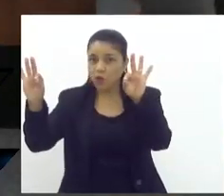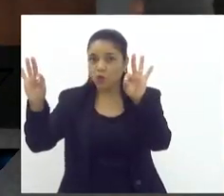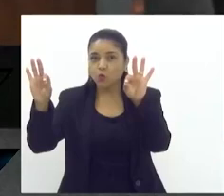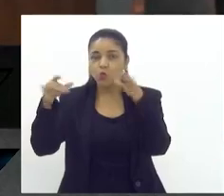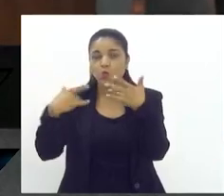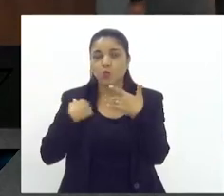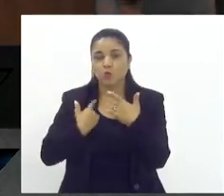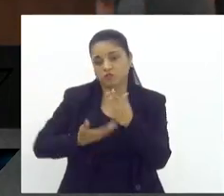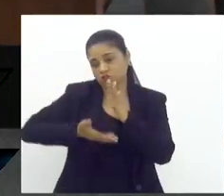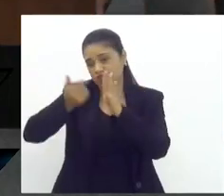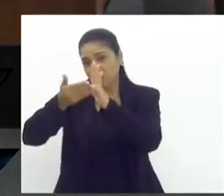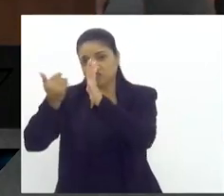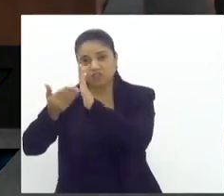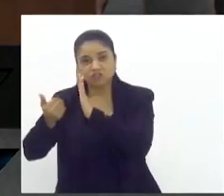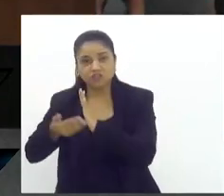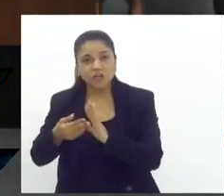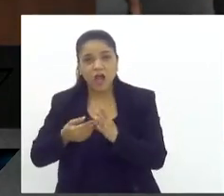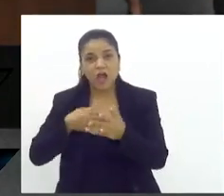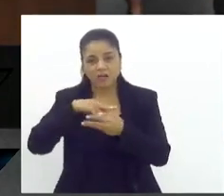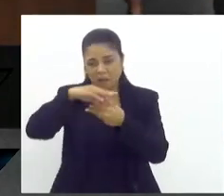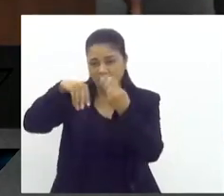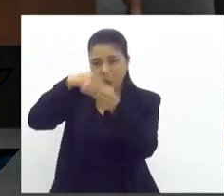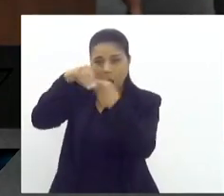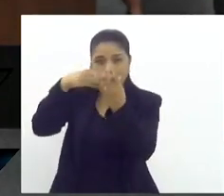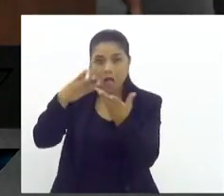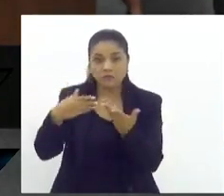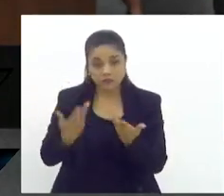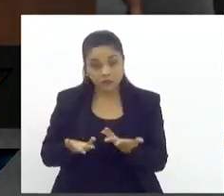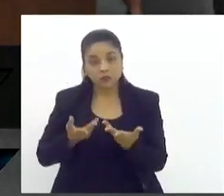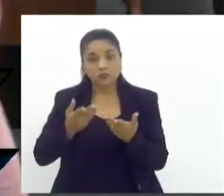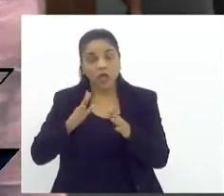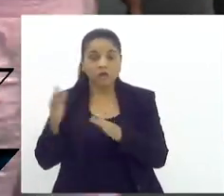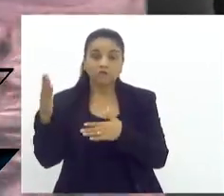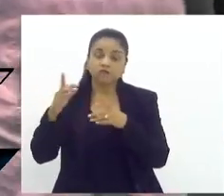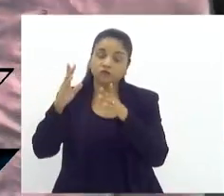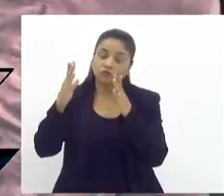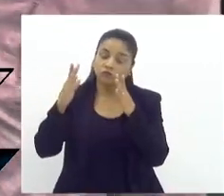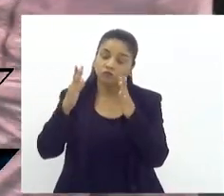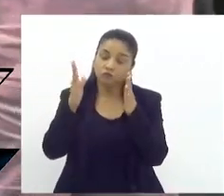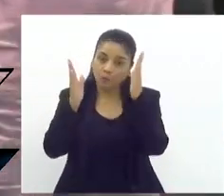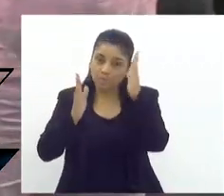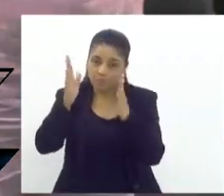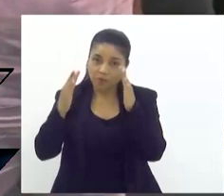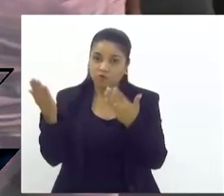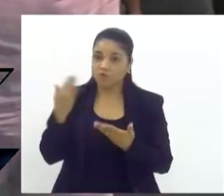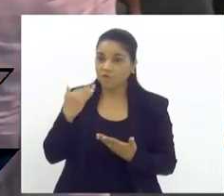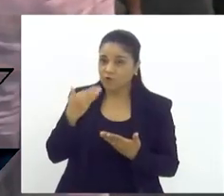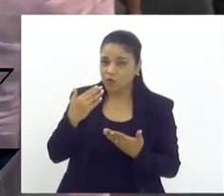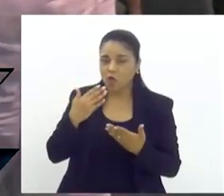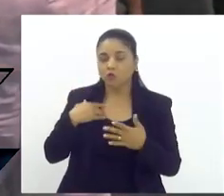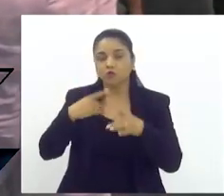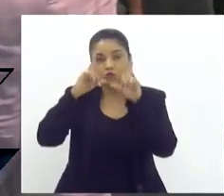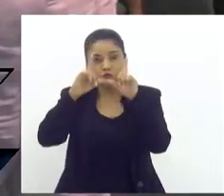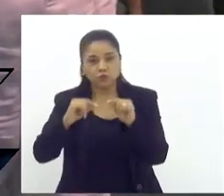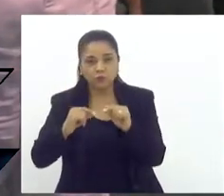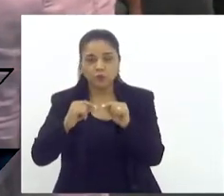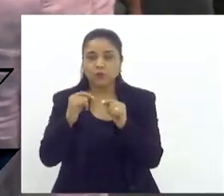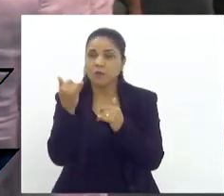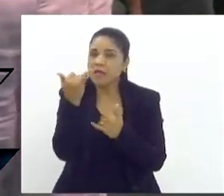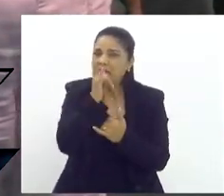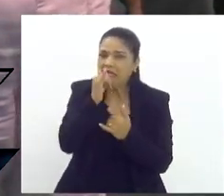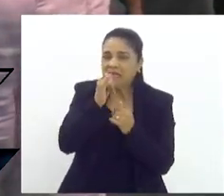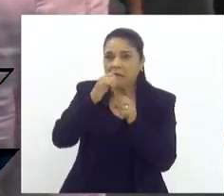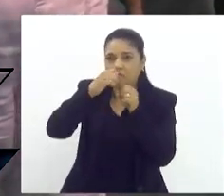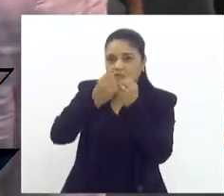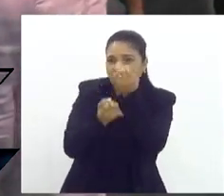para fazer a retirada então já é um mecanismo para a gente durante o verão dia a queimada nos postos dos fios elétricos e a